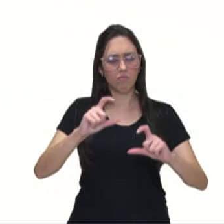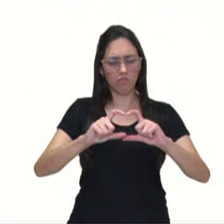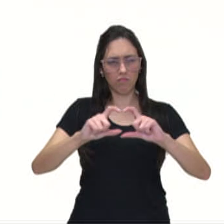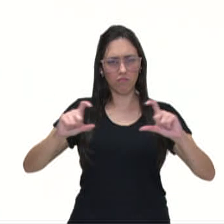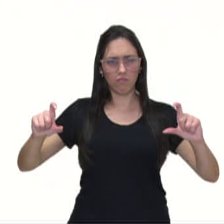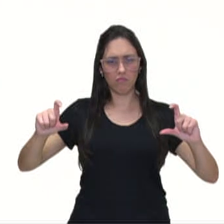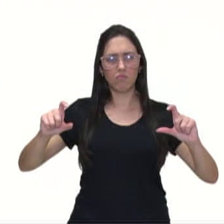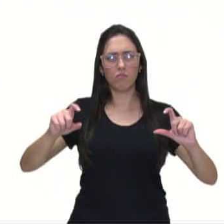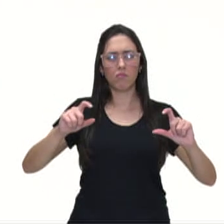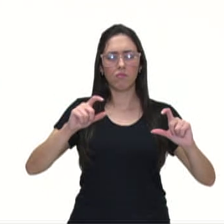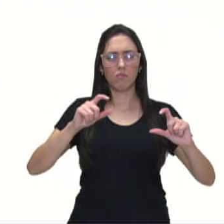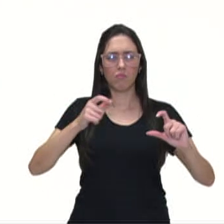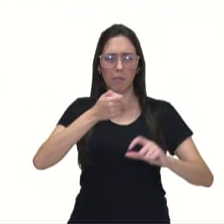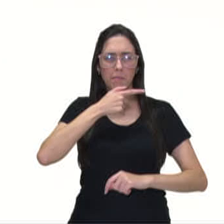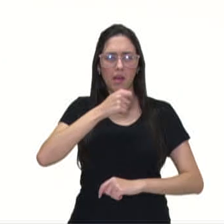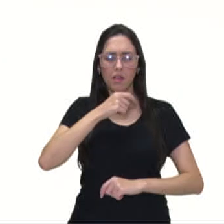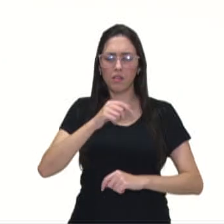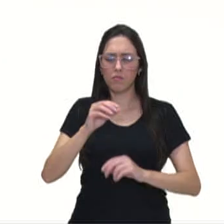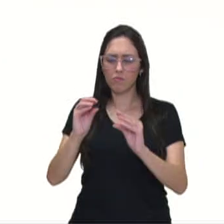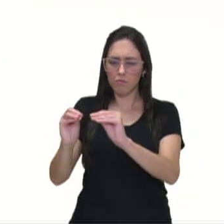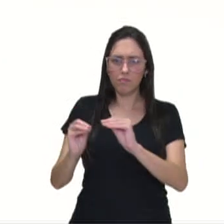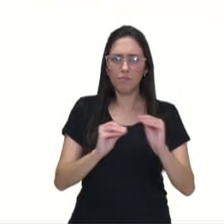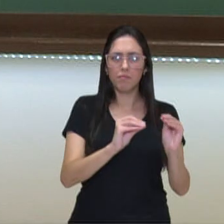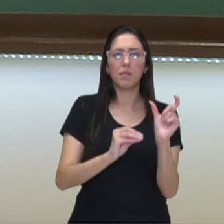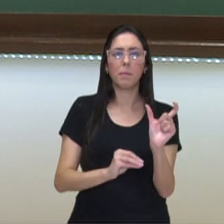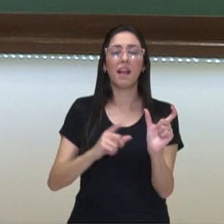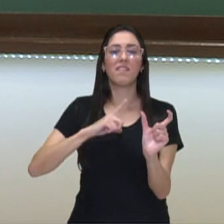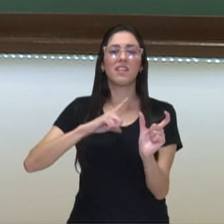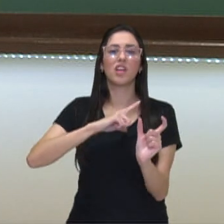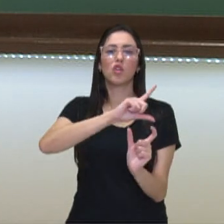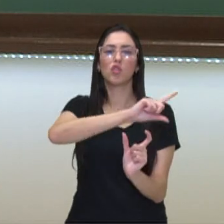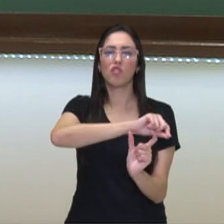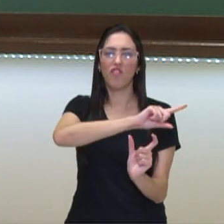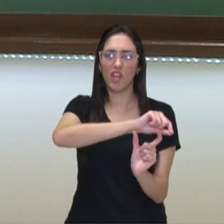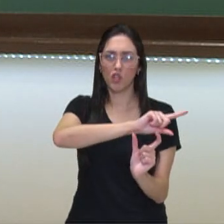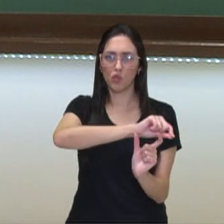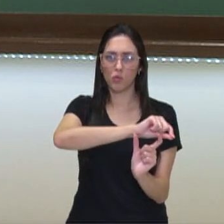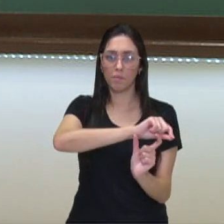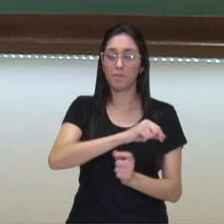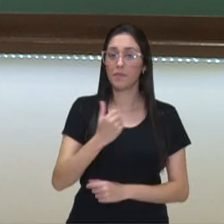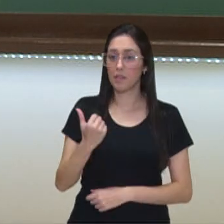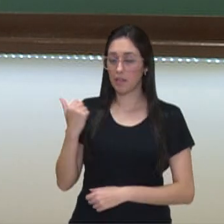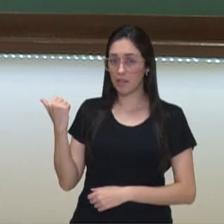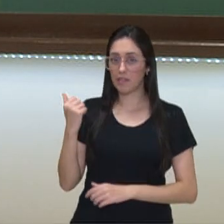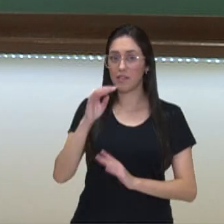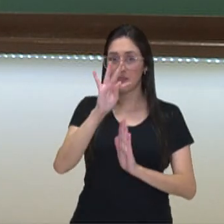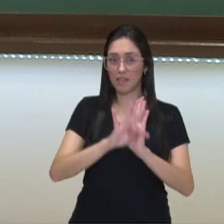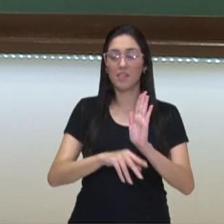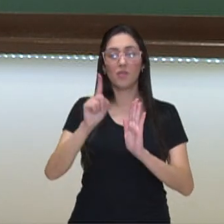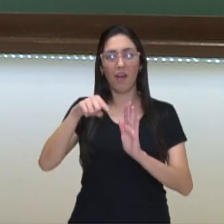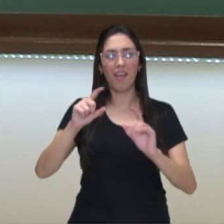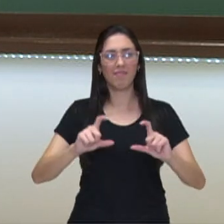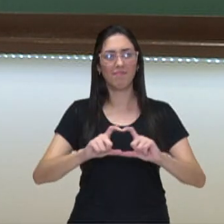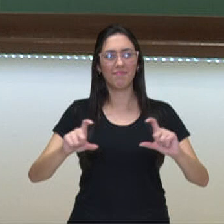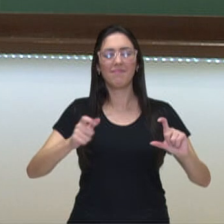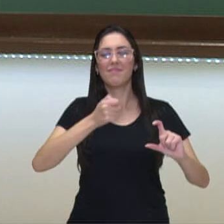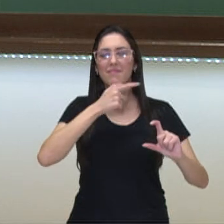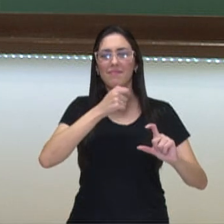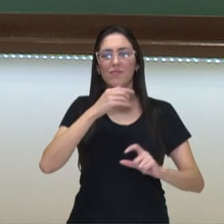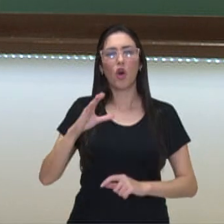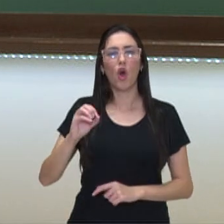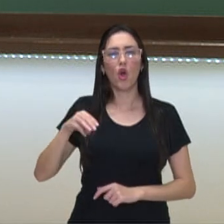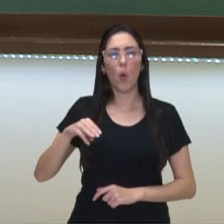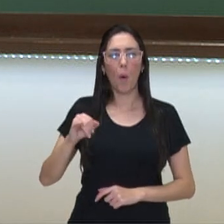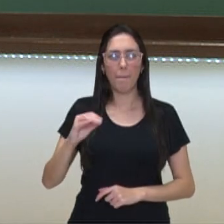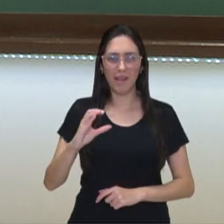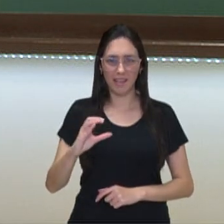que contenha um sufixo. Preste atenção, esse texto é uma comic strip e as comic strips elas